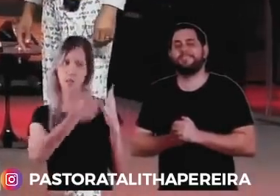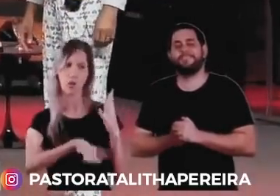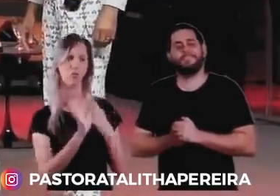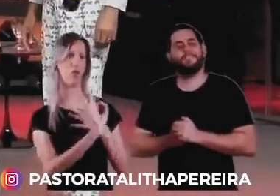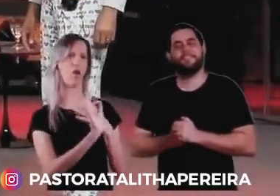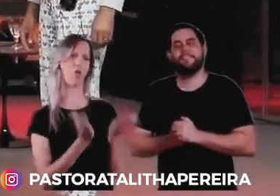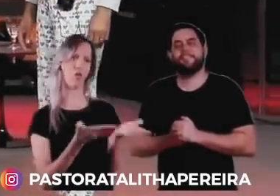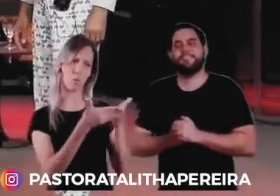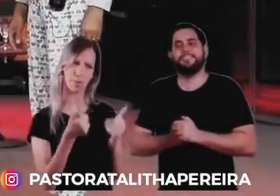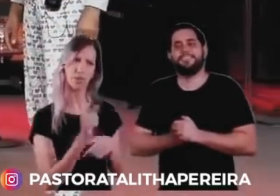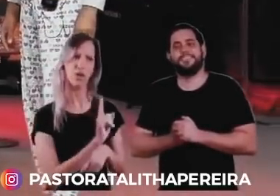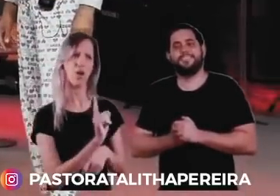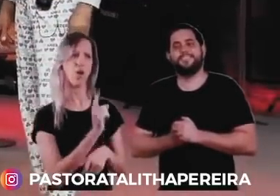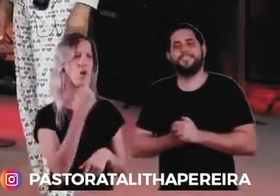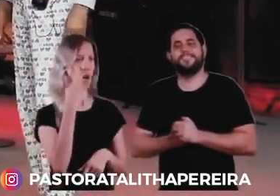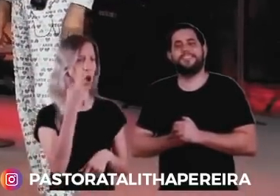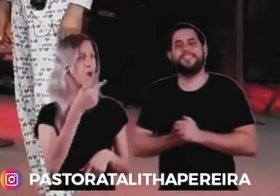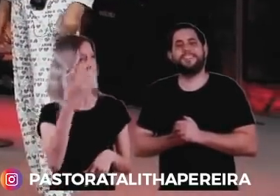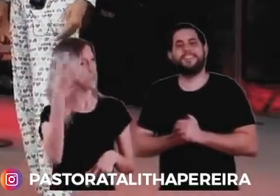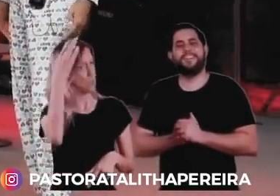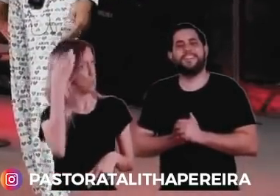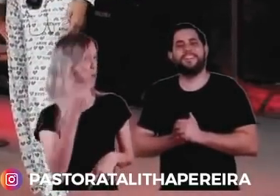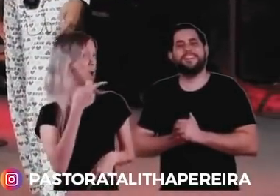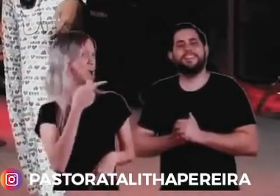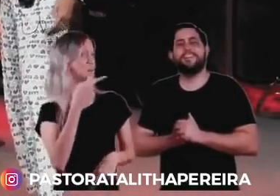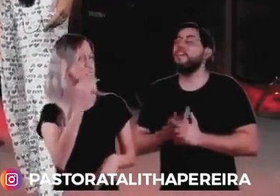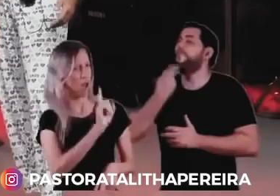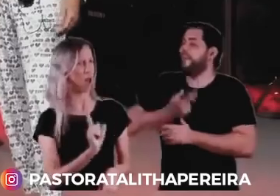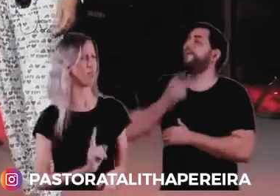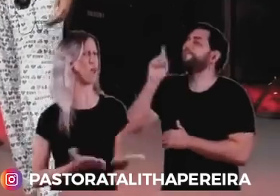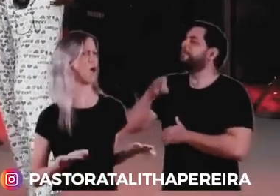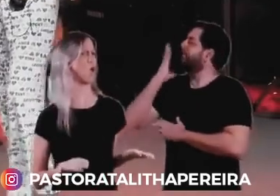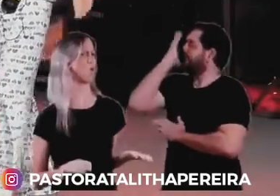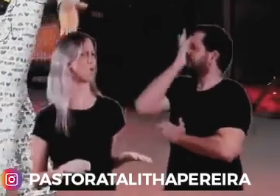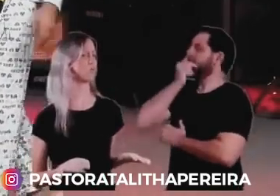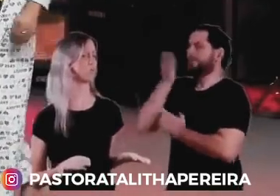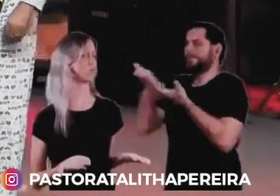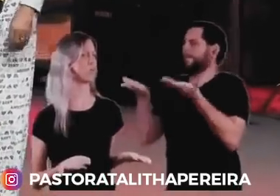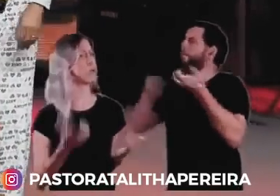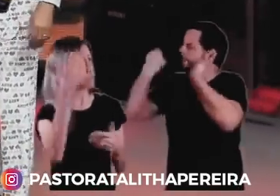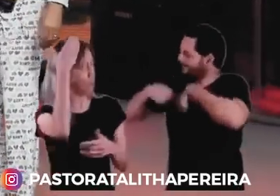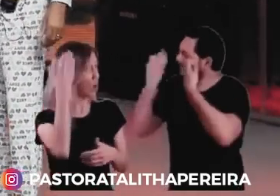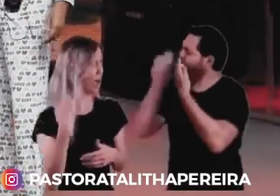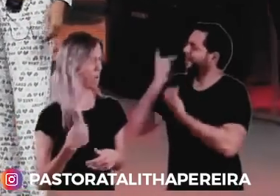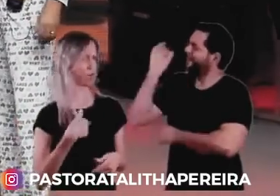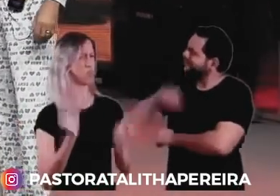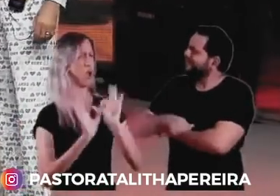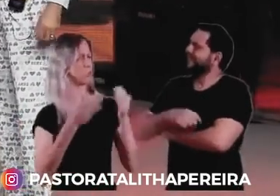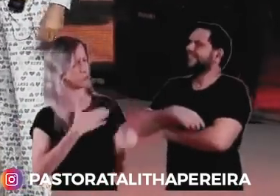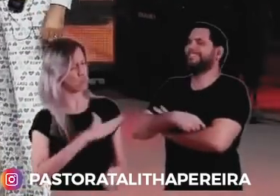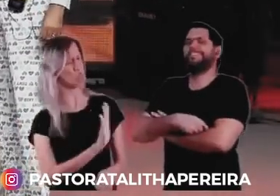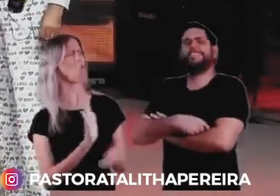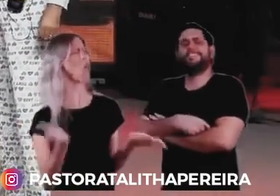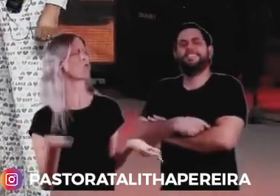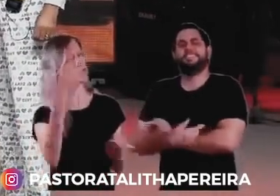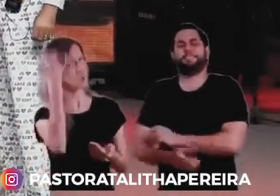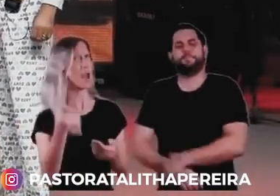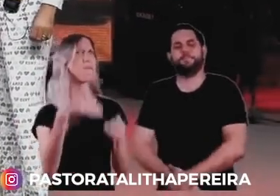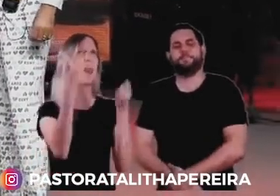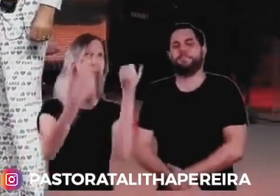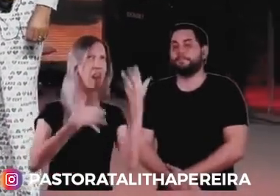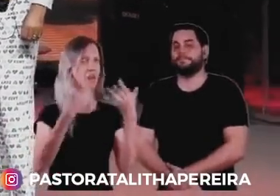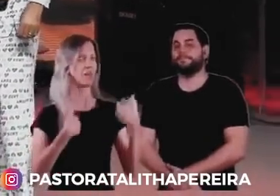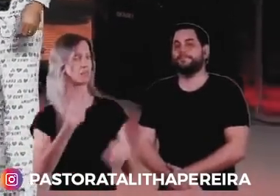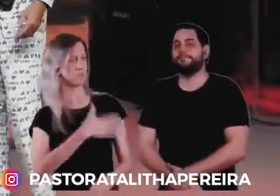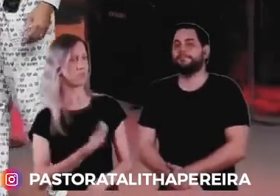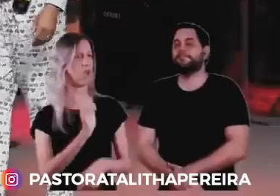não. Não fale do meu cabelo. Falo, porque ele tá bonito, eu tenho que falar. Não fale do meu cabelo, eu não gosto que fale do meu cabelo. E